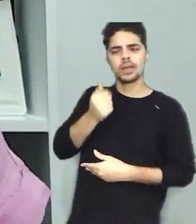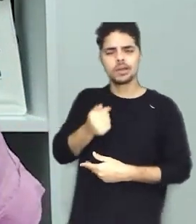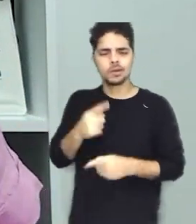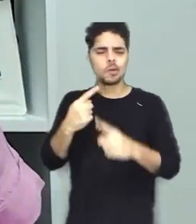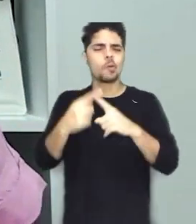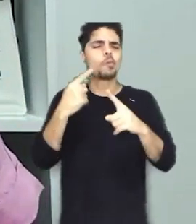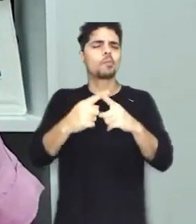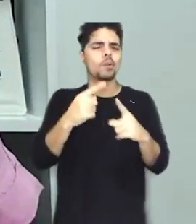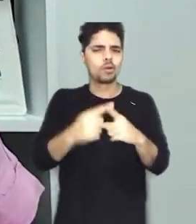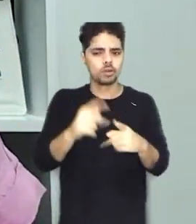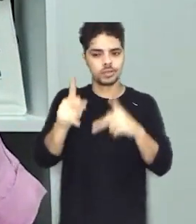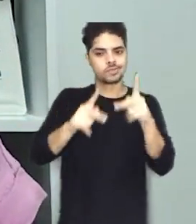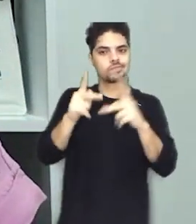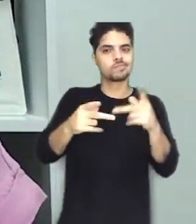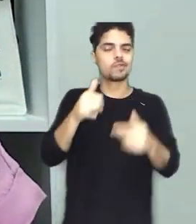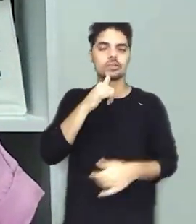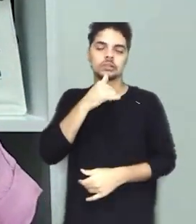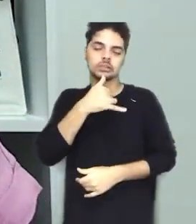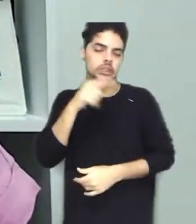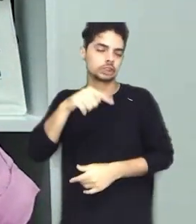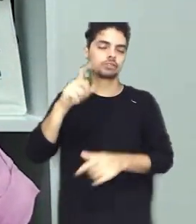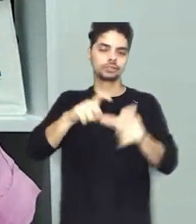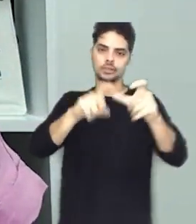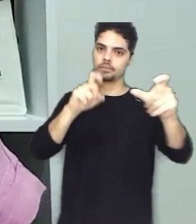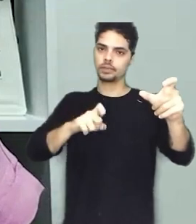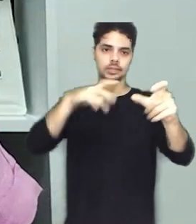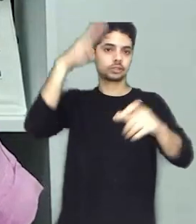estavam insatisfeitos com a independência do Brasil.